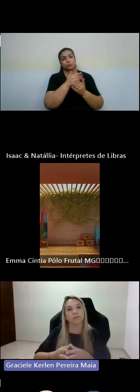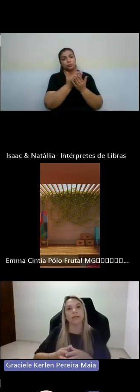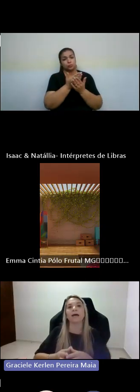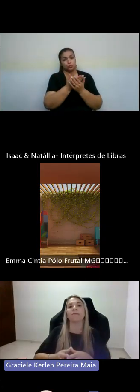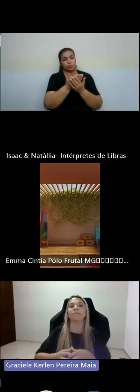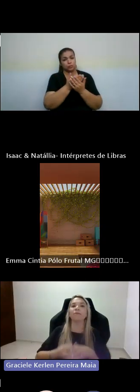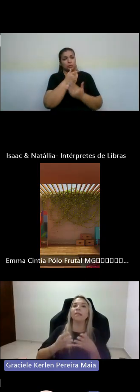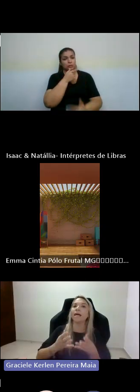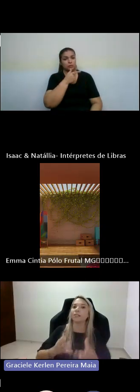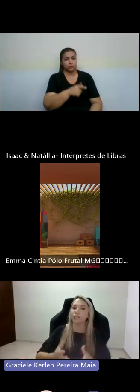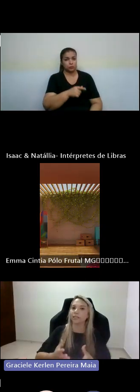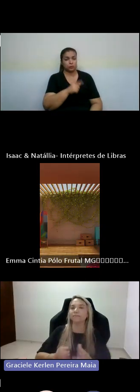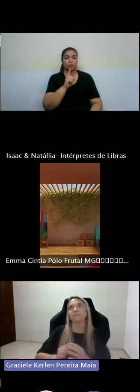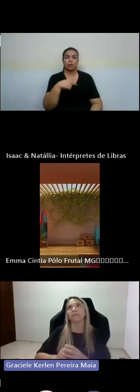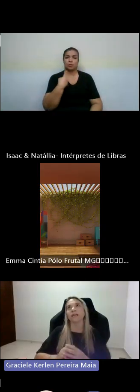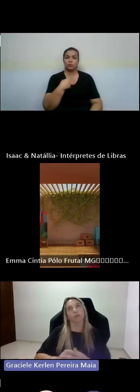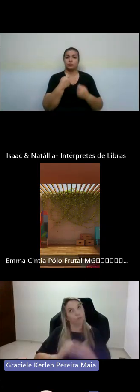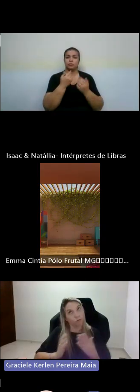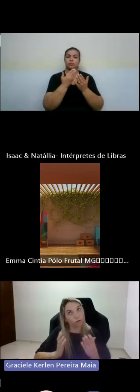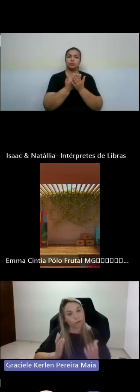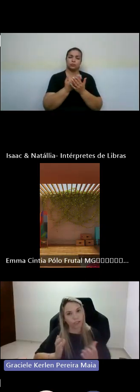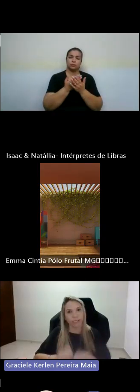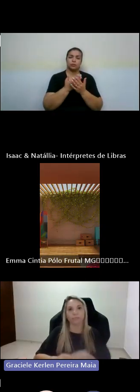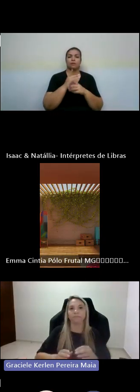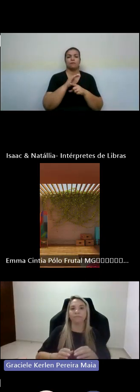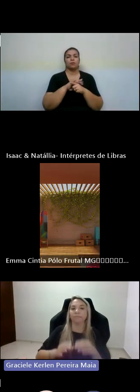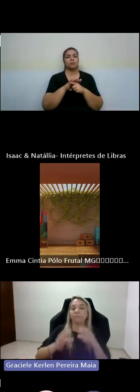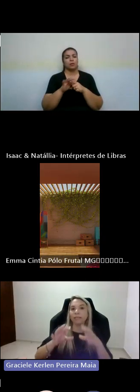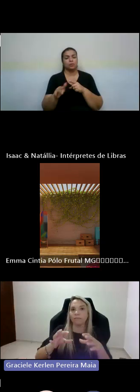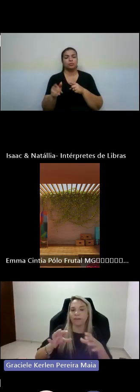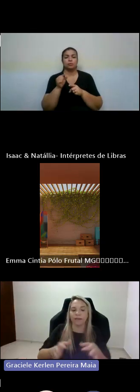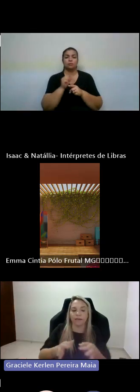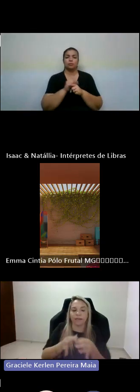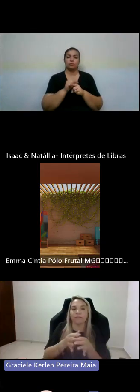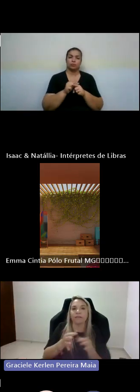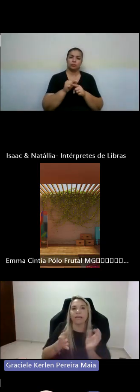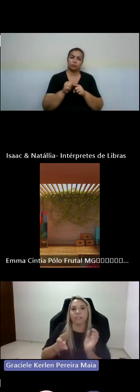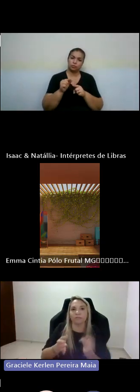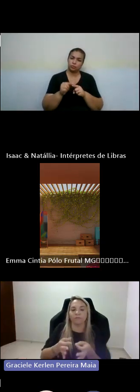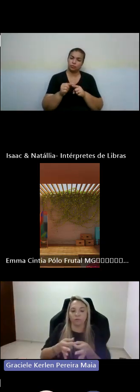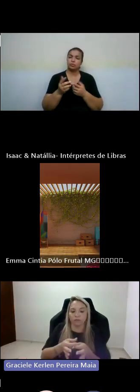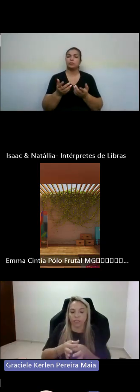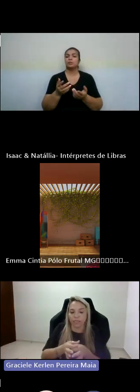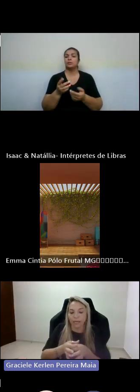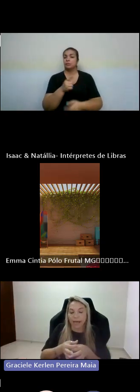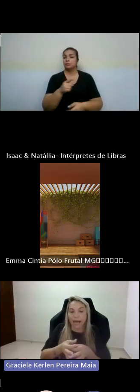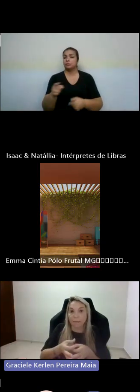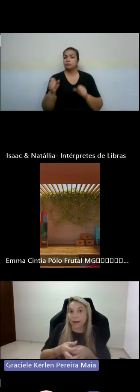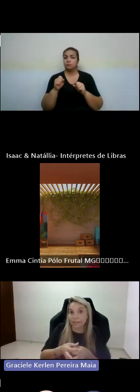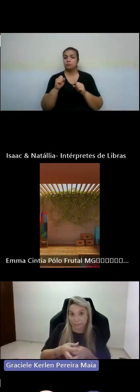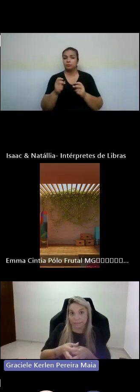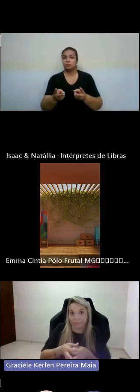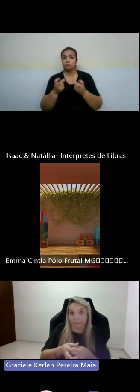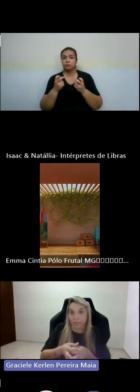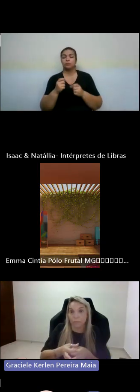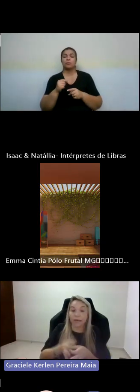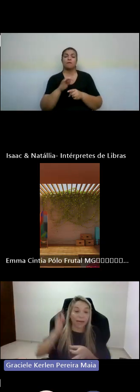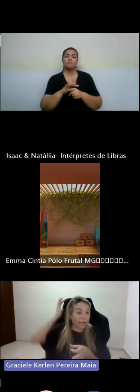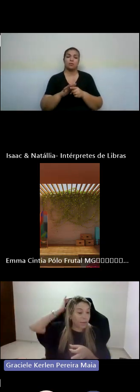precisa estudar fonética, fonologia. Podem ver aí que a fonética e a fonologia é a